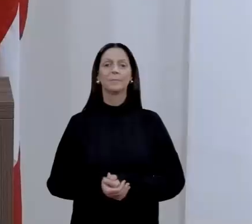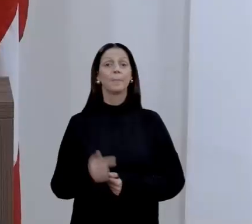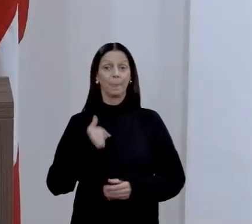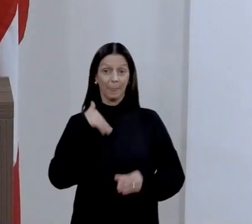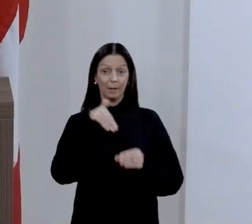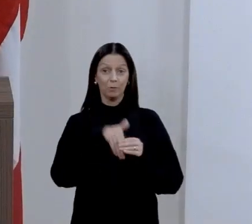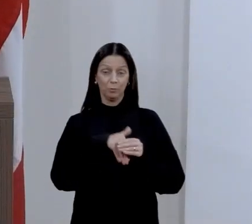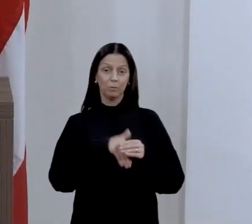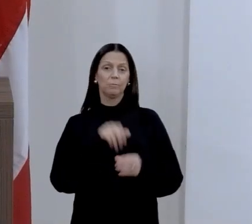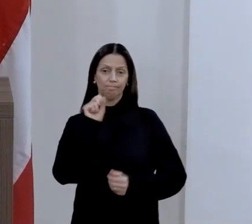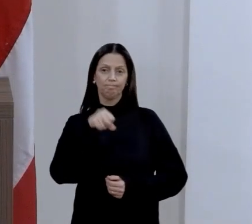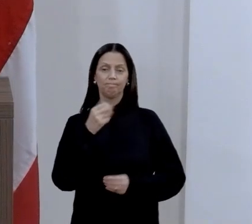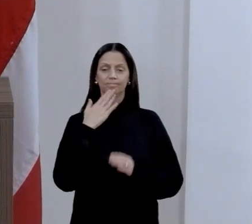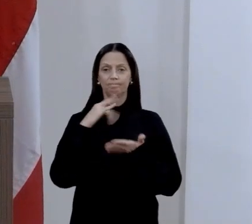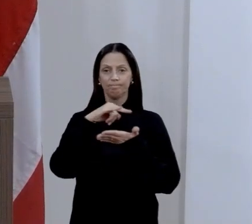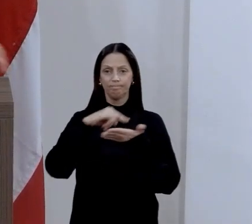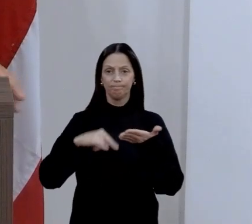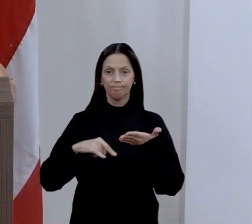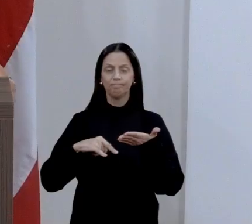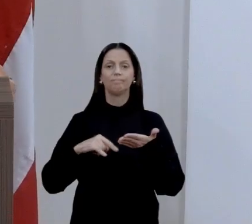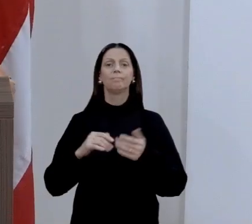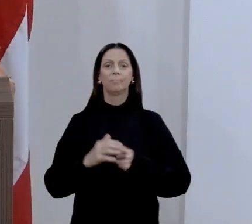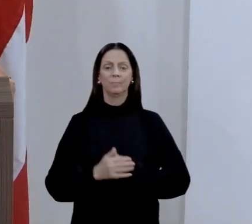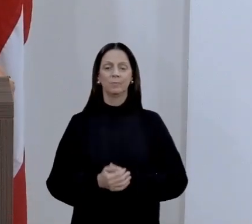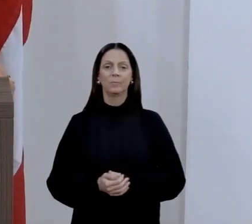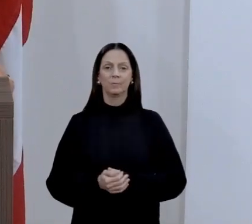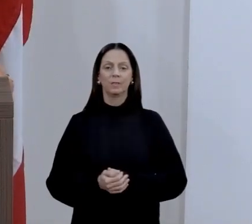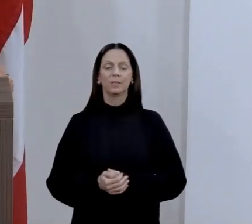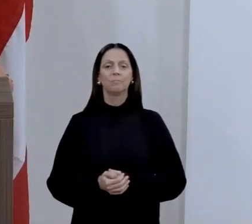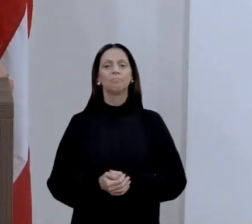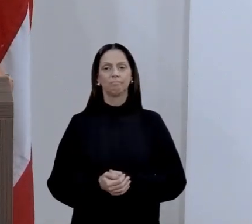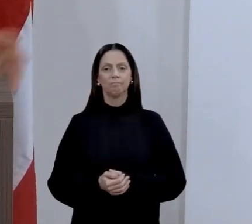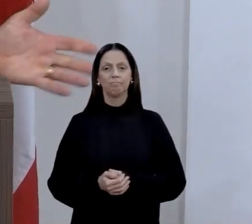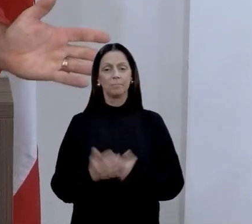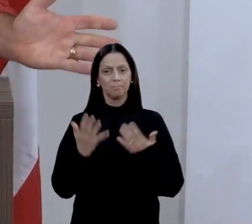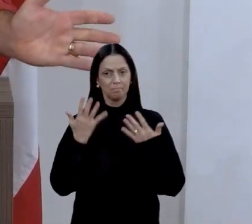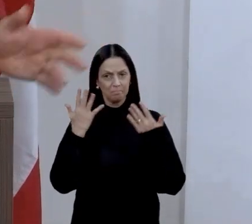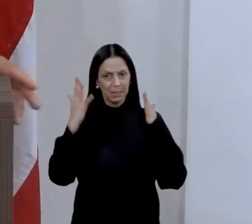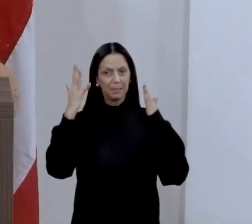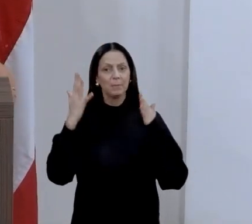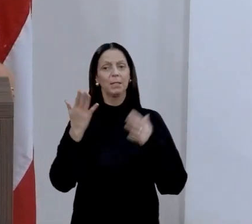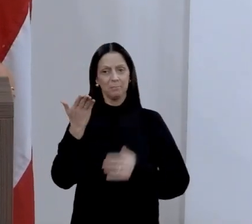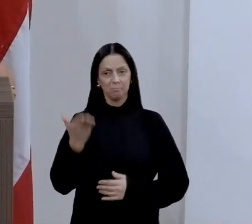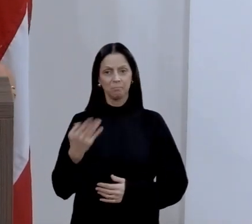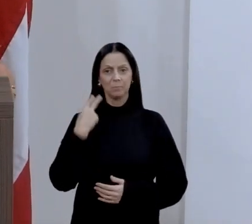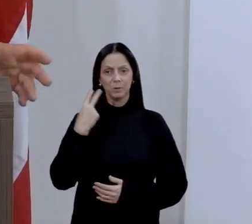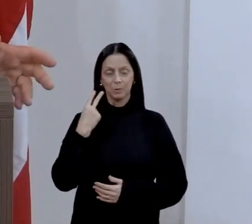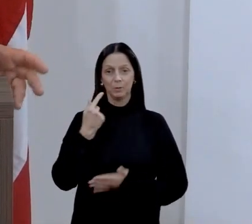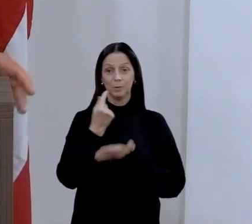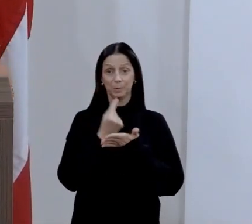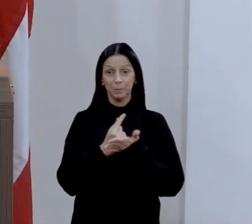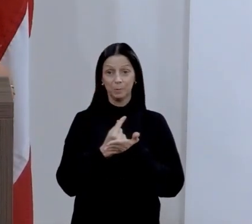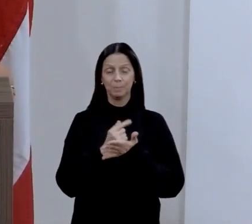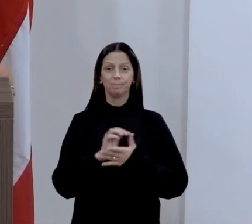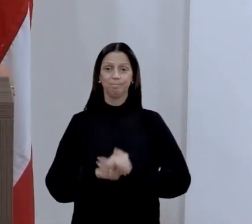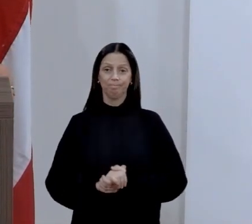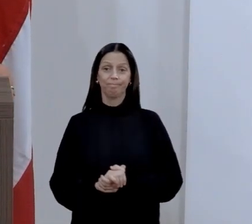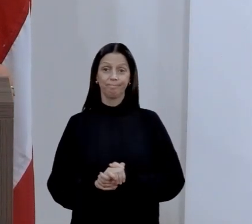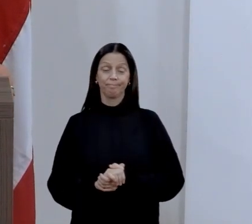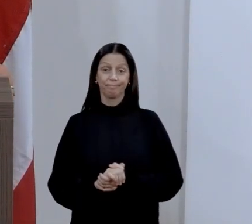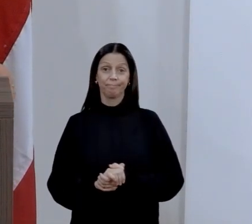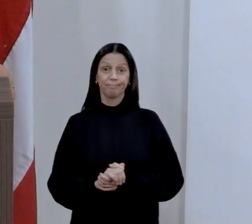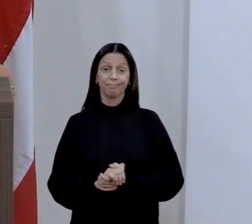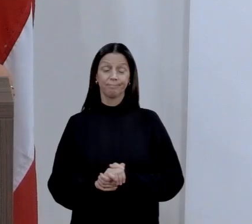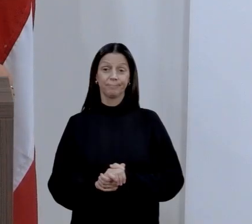Votei favorável ao requerimento, inclusive para parabenizar pela iniciativa, mas, enfim, quem dera fosse só problema